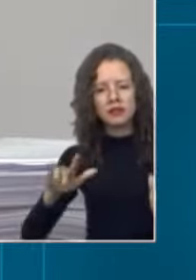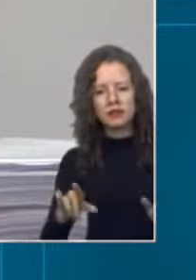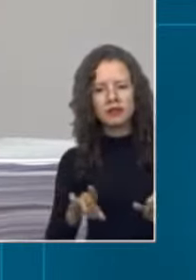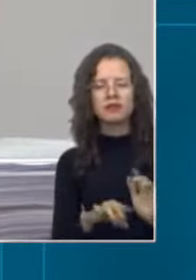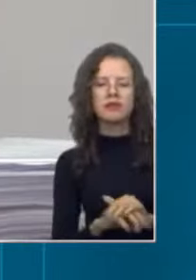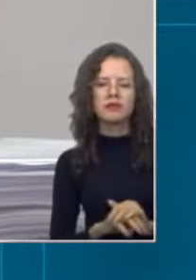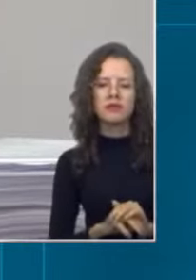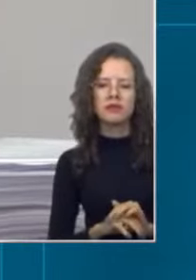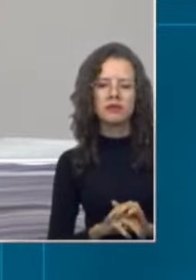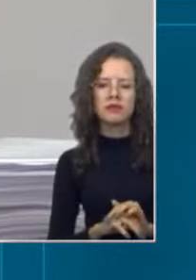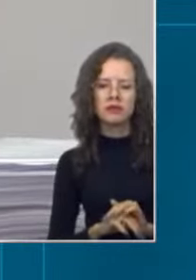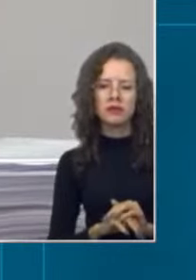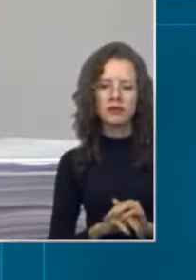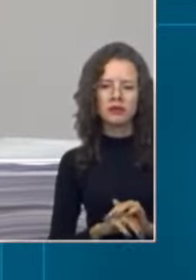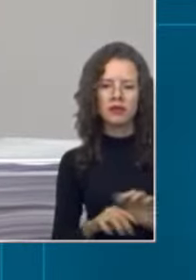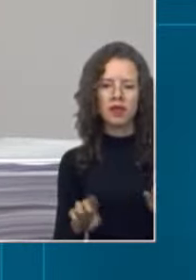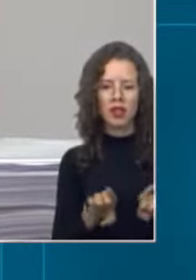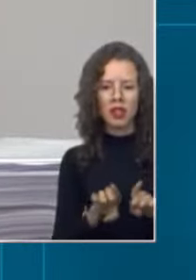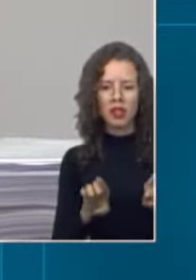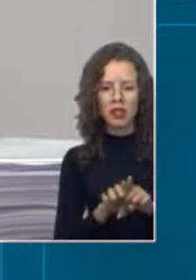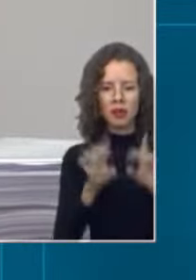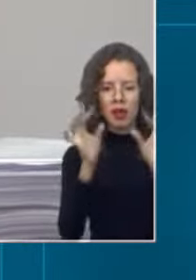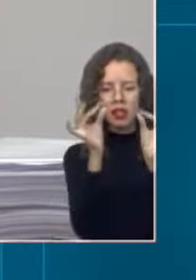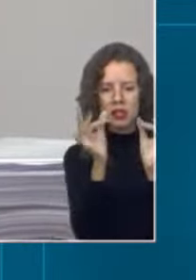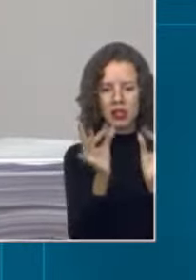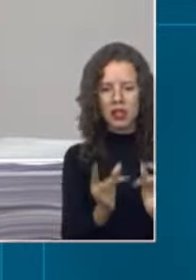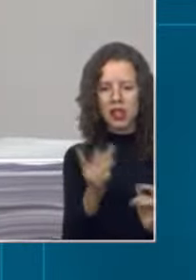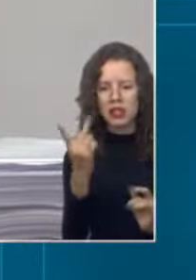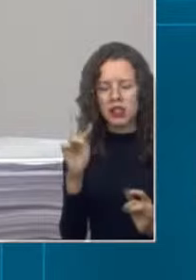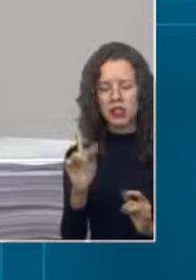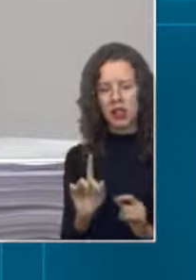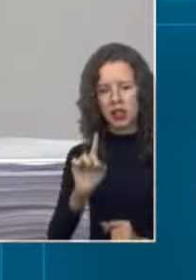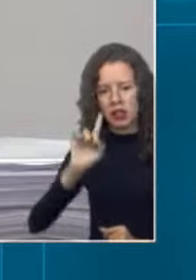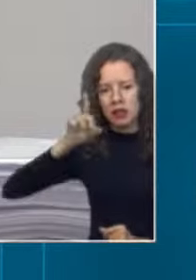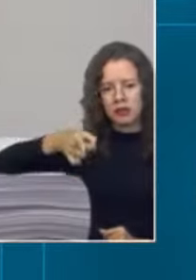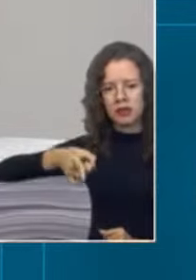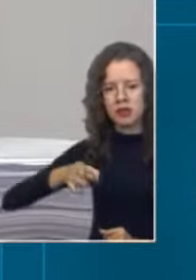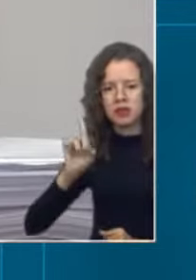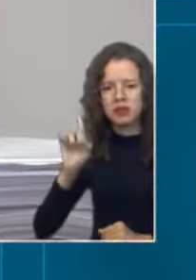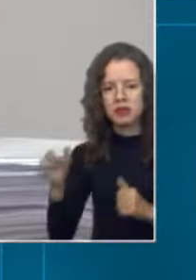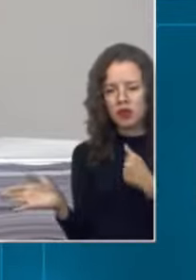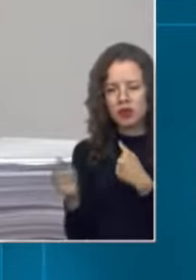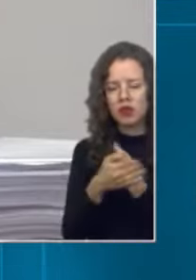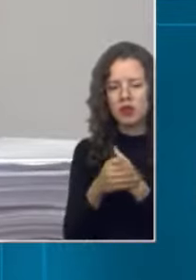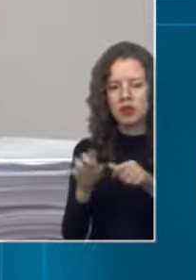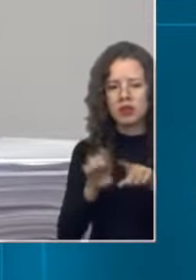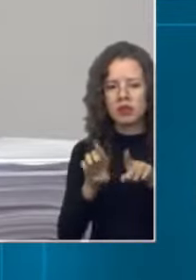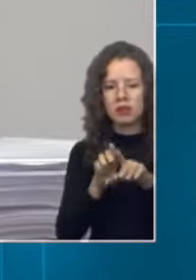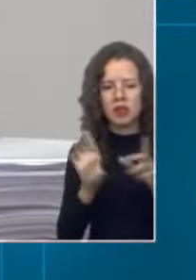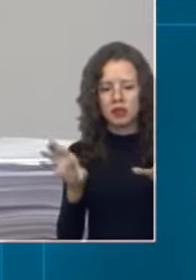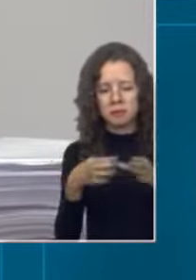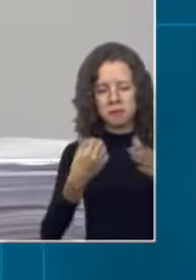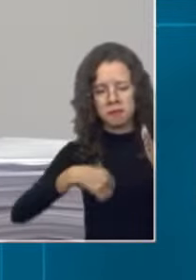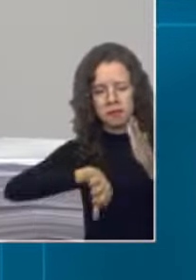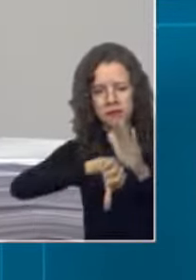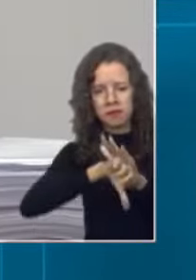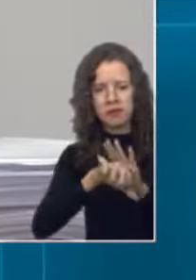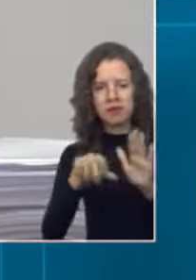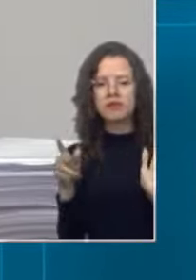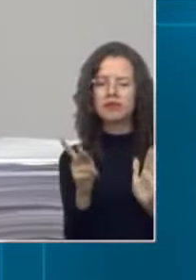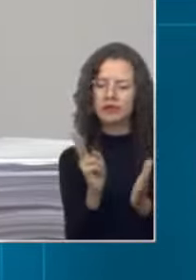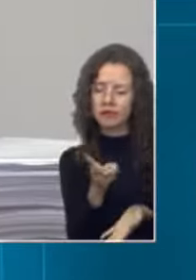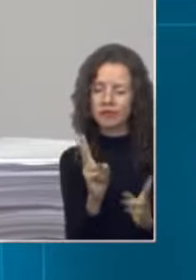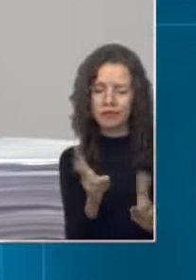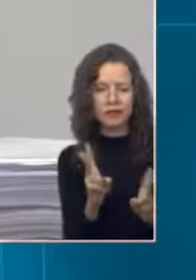vai deteriorando um pouco da sua decisão, do seu poder de influir no xadrez eleitoral, no xadrez político,